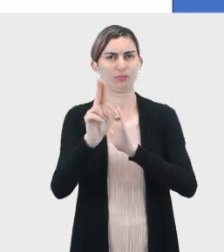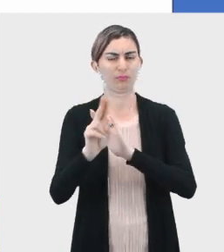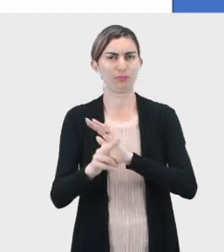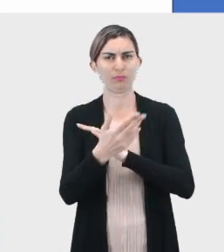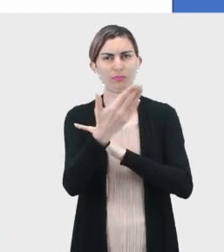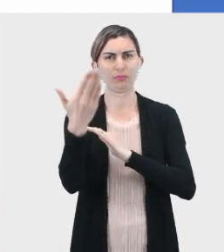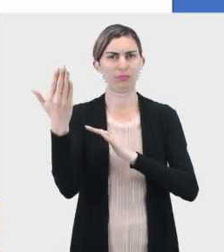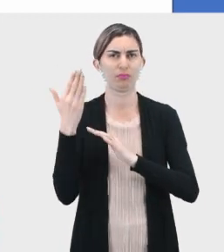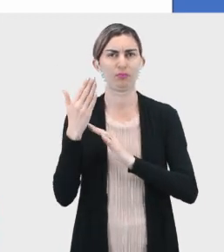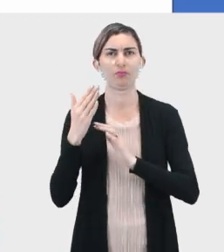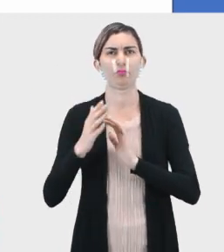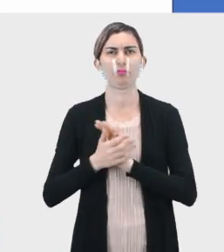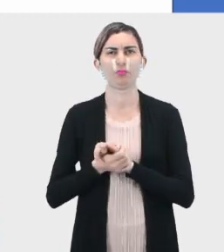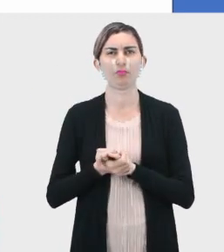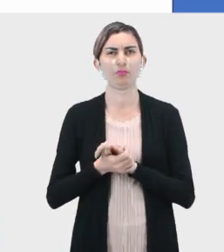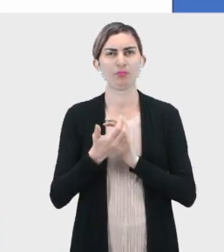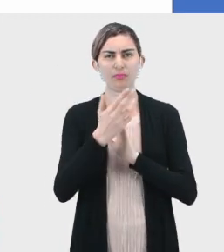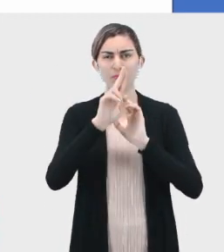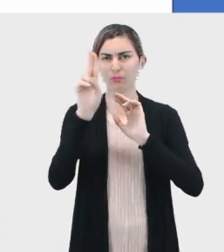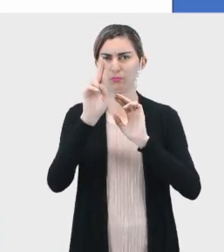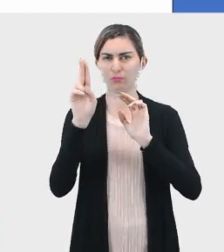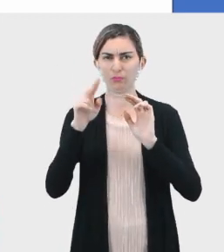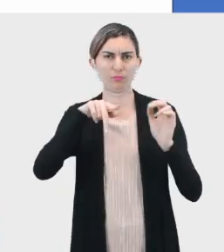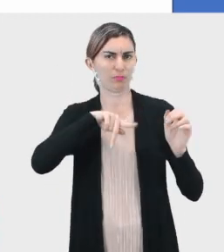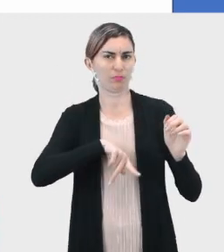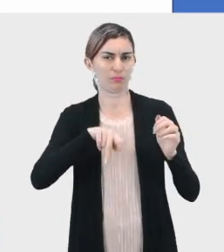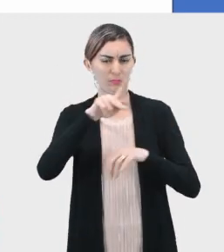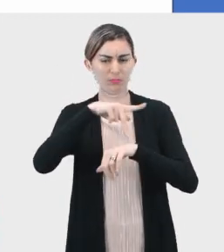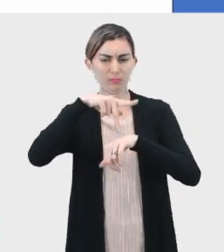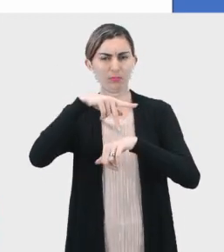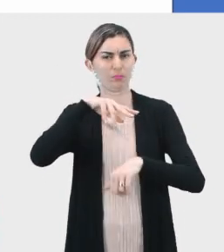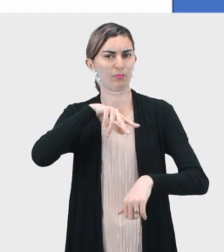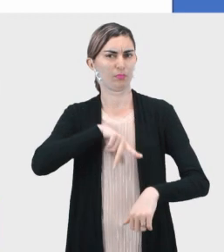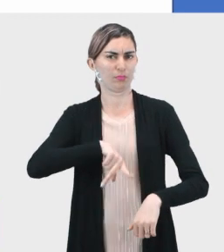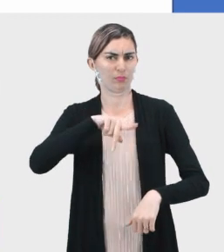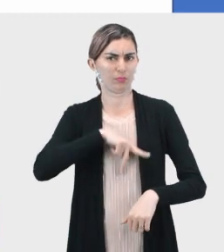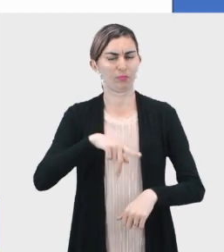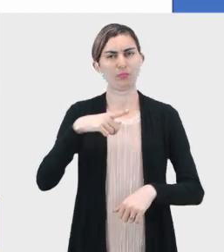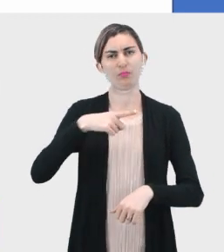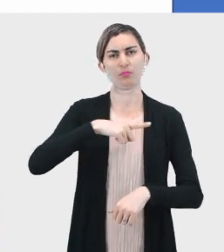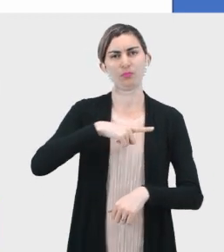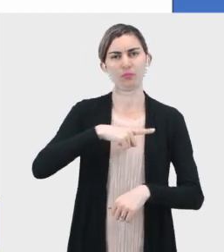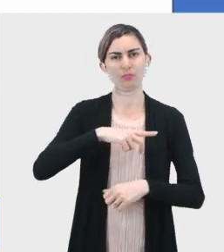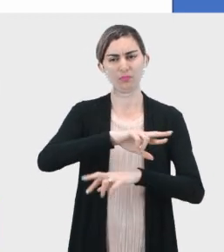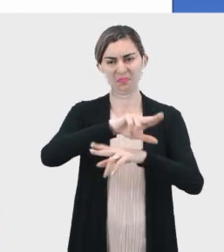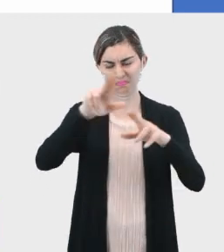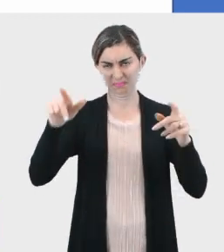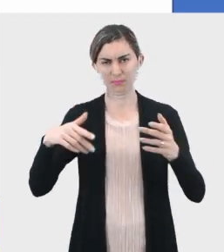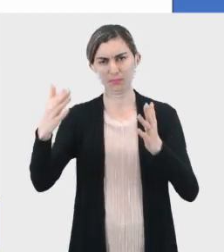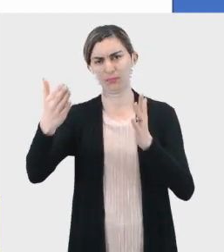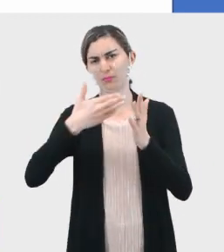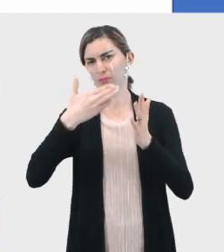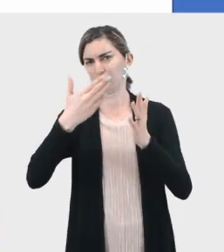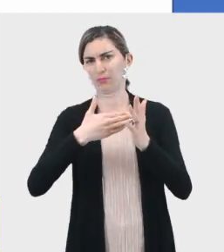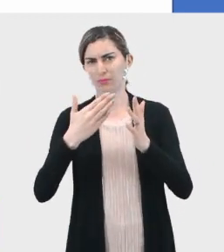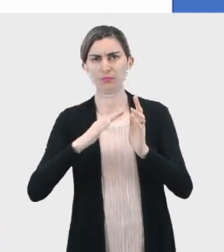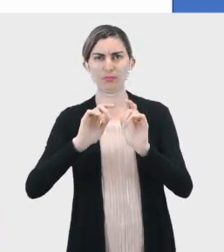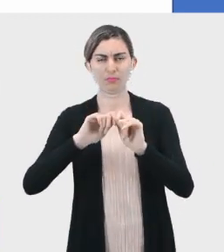livraria chamada Lelo Library, em Portugal. Lá tem vários